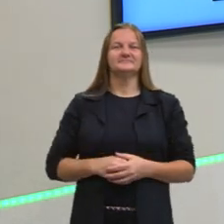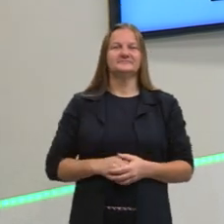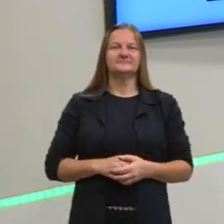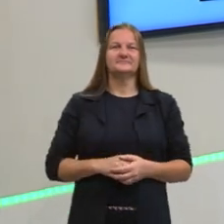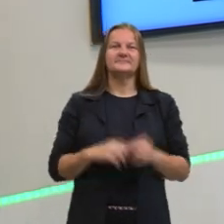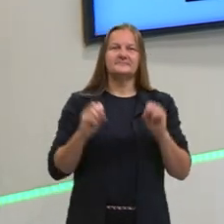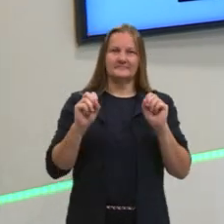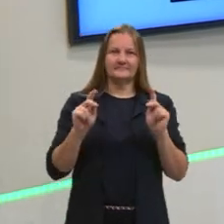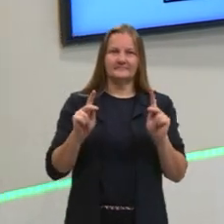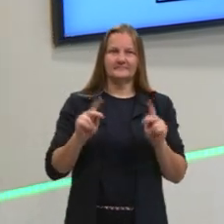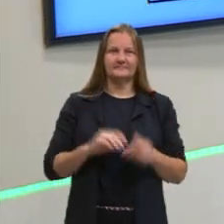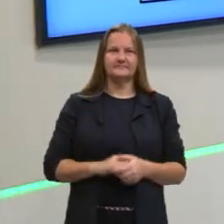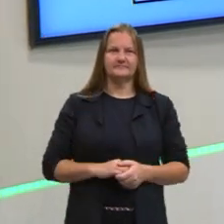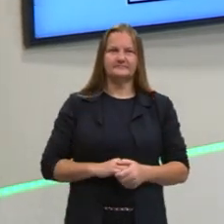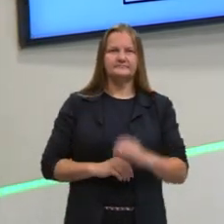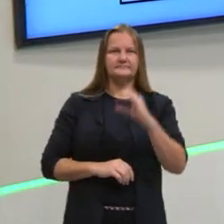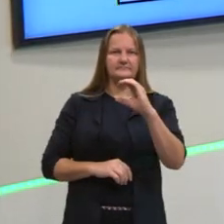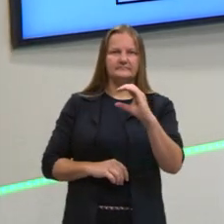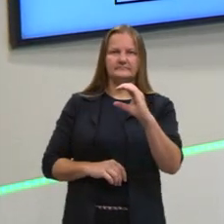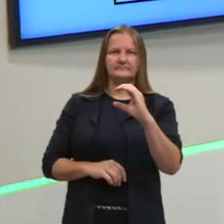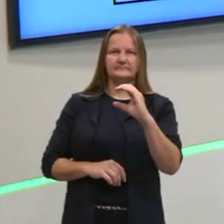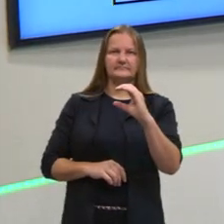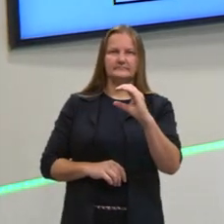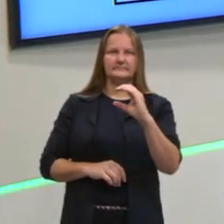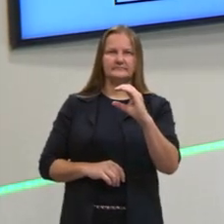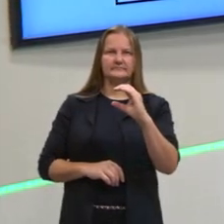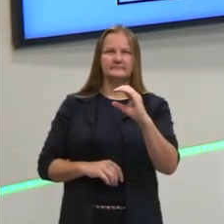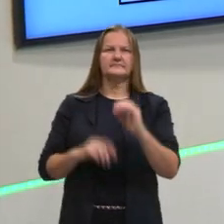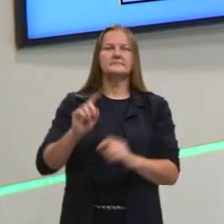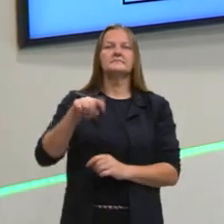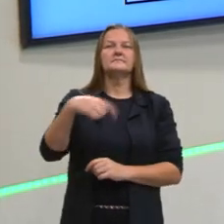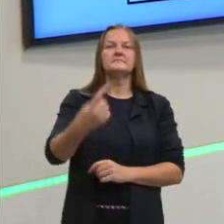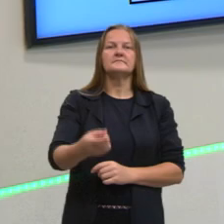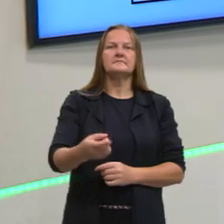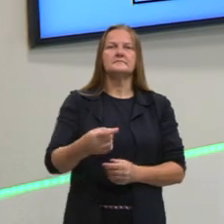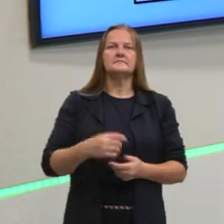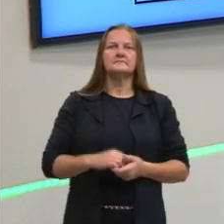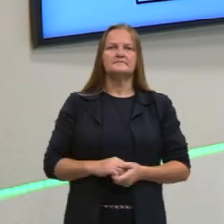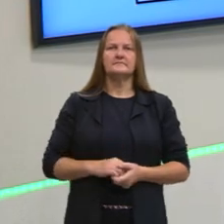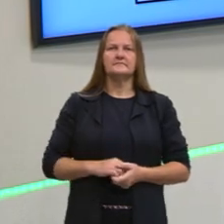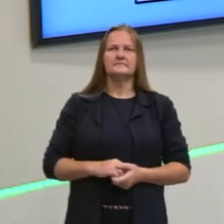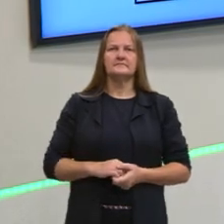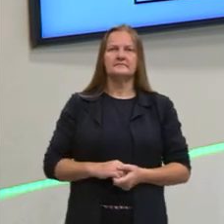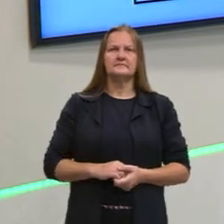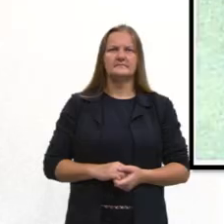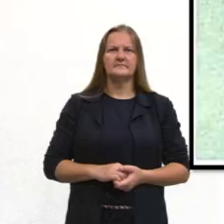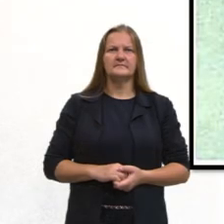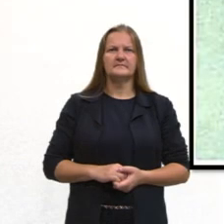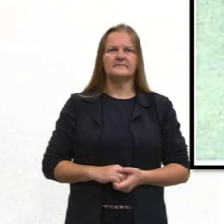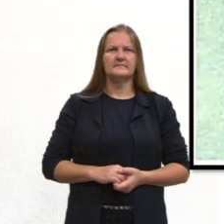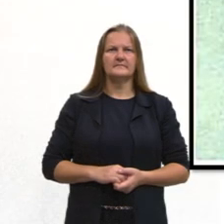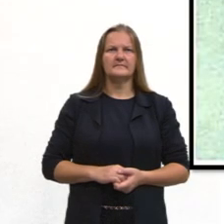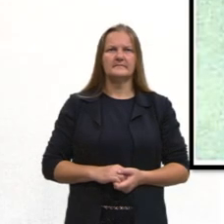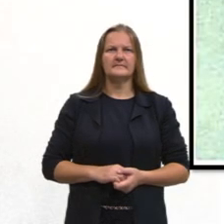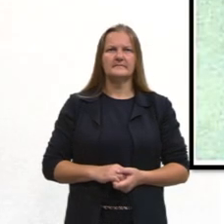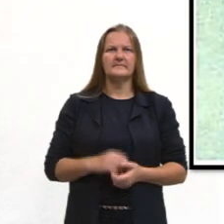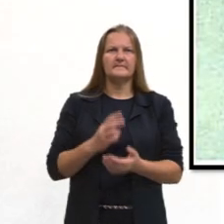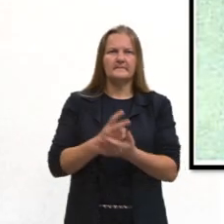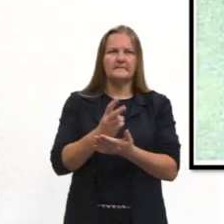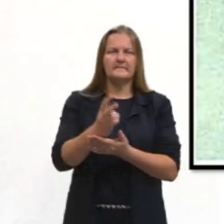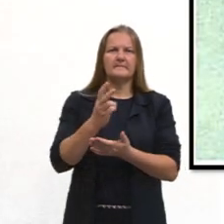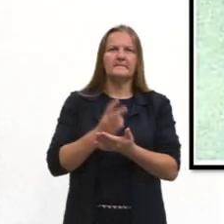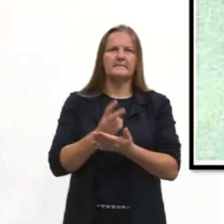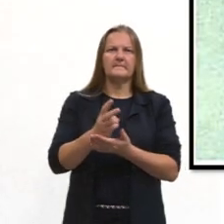então sobre o está contido seria isso agora vamos passar para o próximo slide para que a gente possa dar continuidade